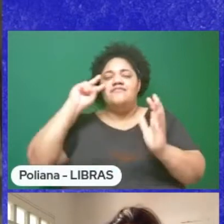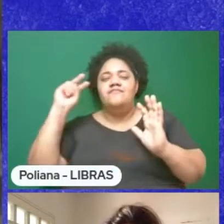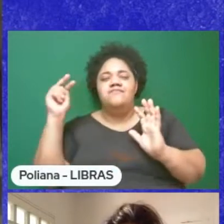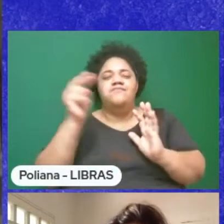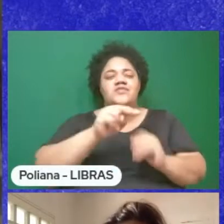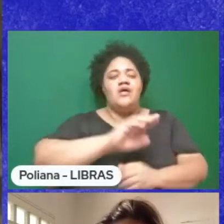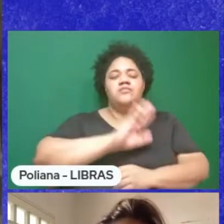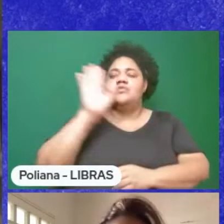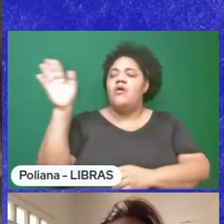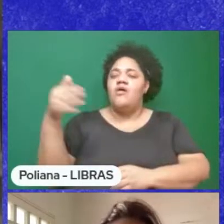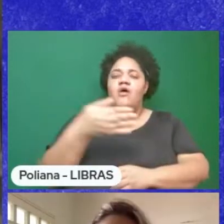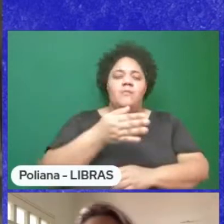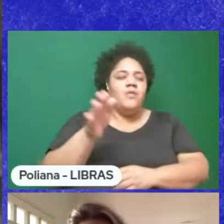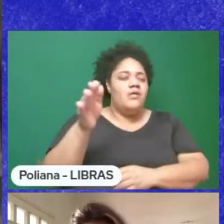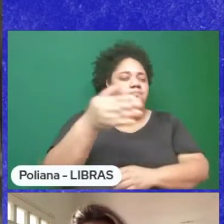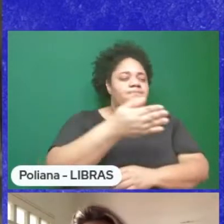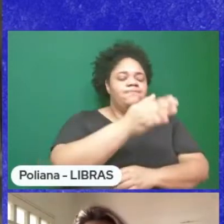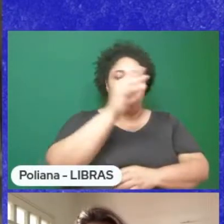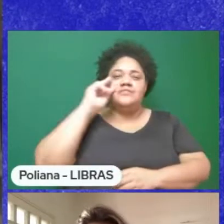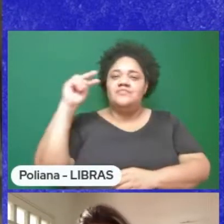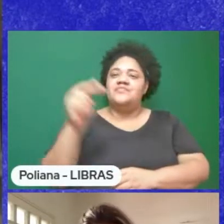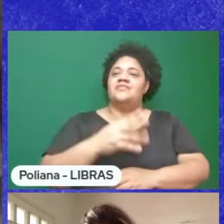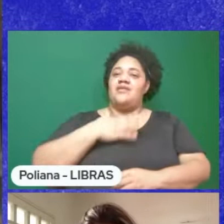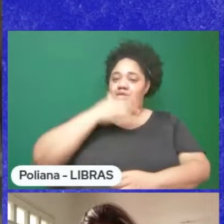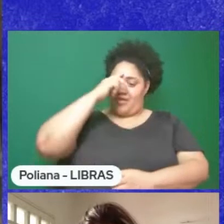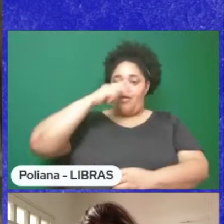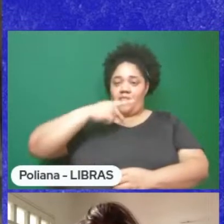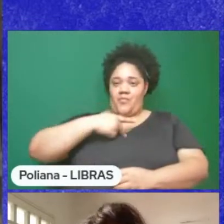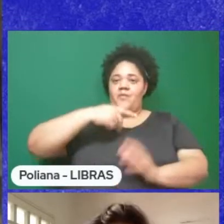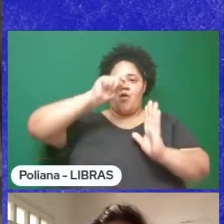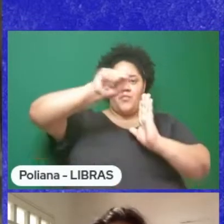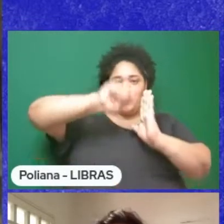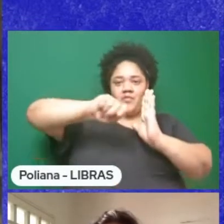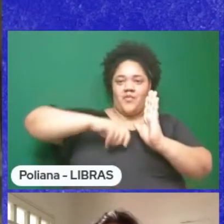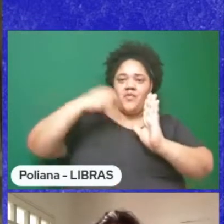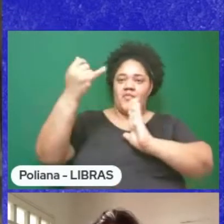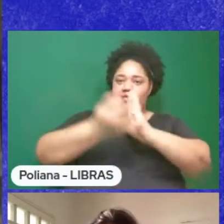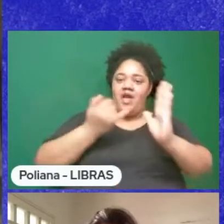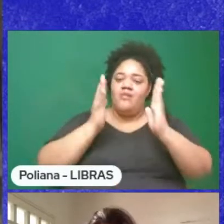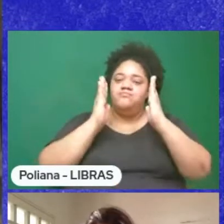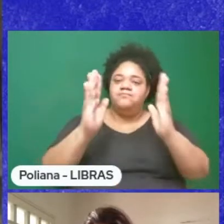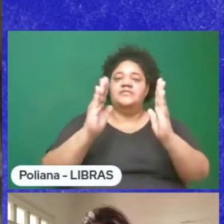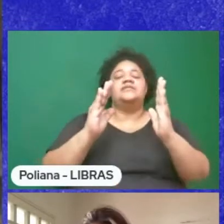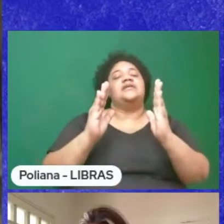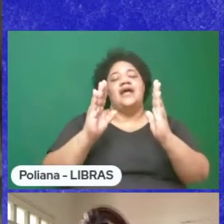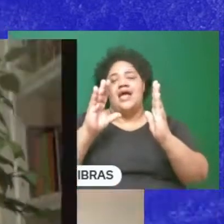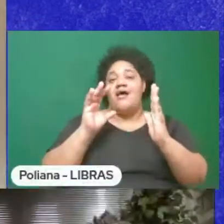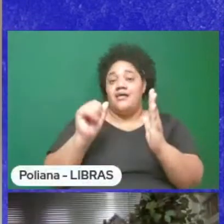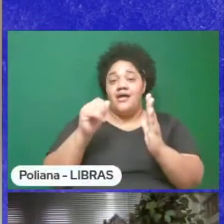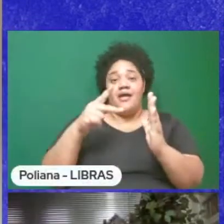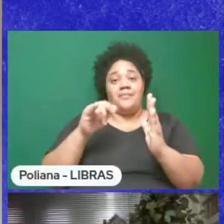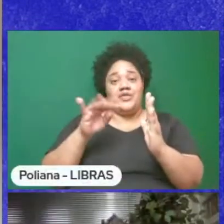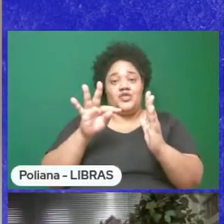esse capítulo, especificamente, fui eu que escrevi, assim. Eu que assino o roteiro desse capítulo. Que, para mim,